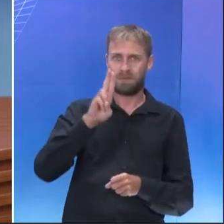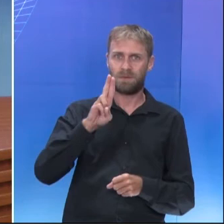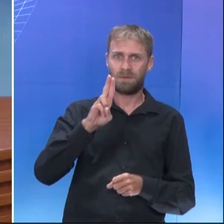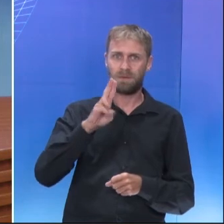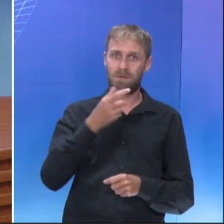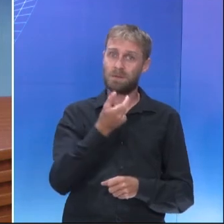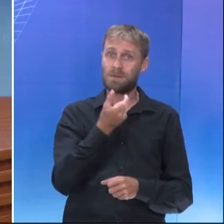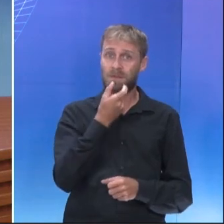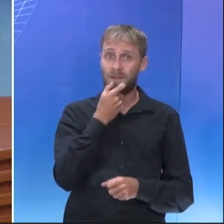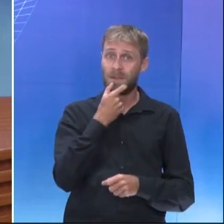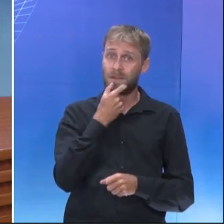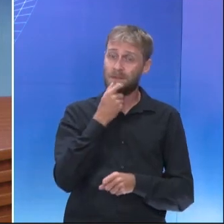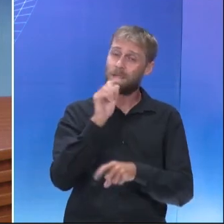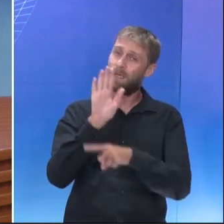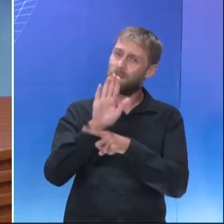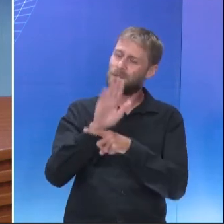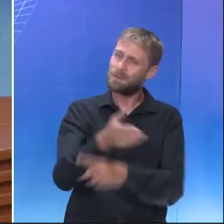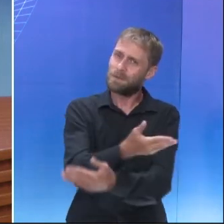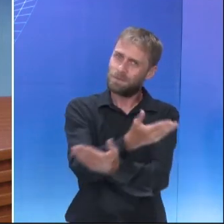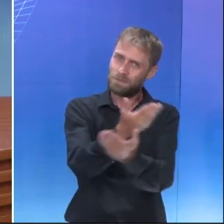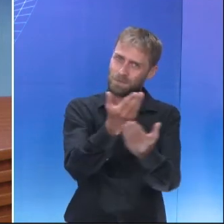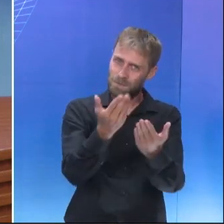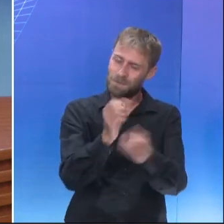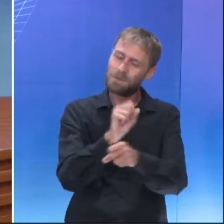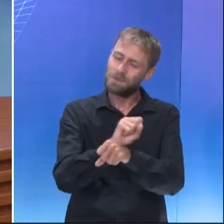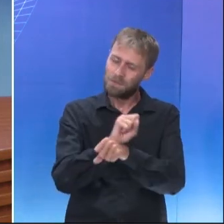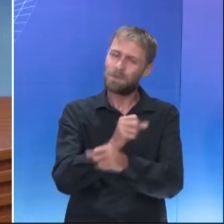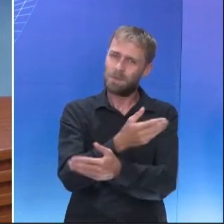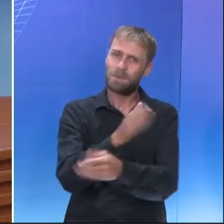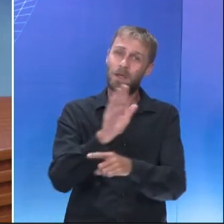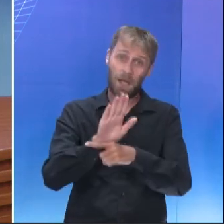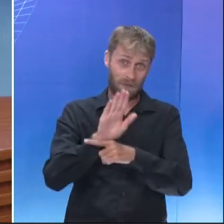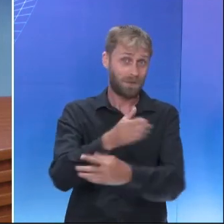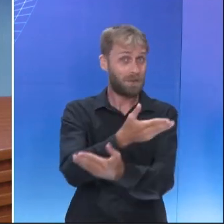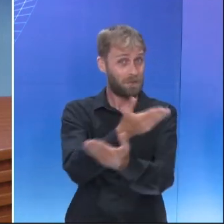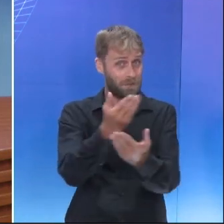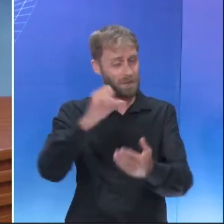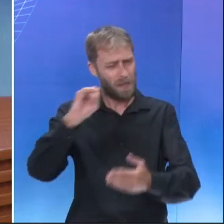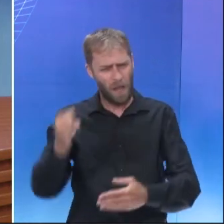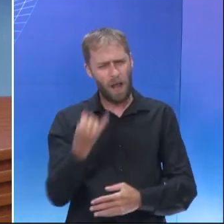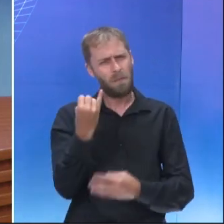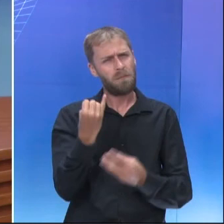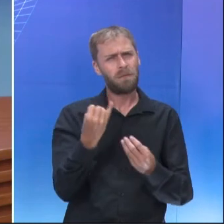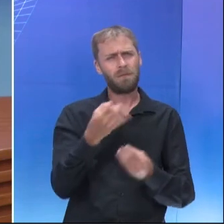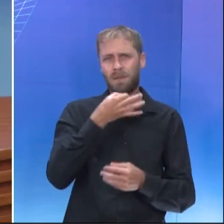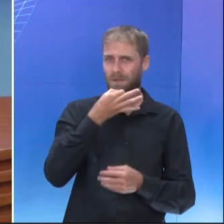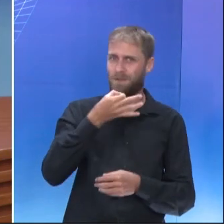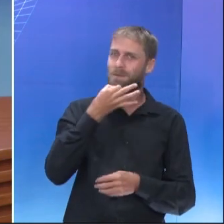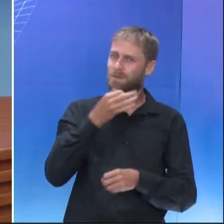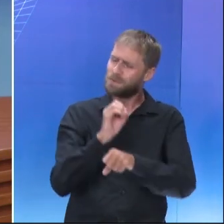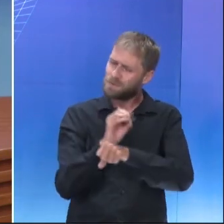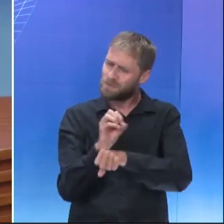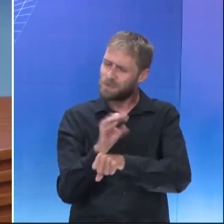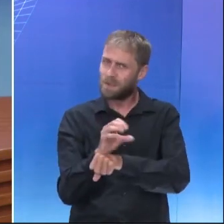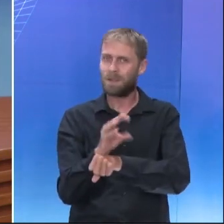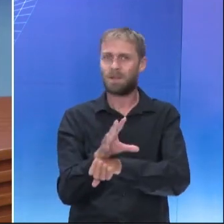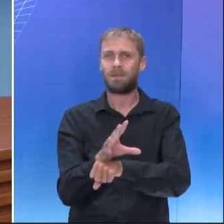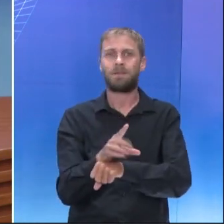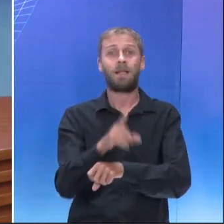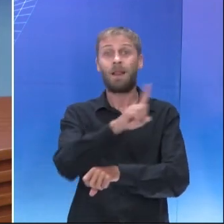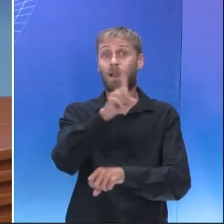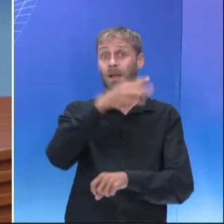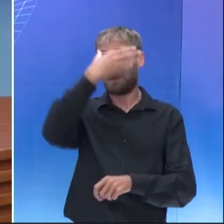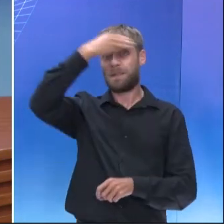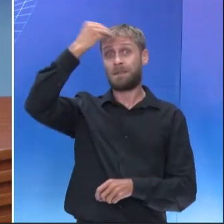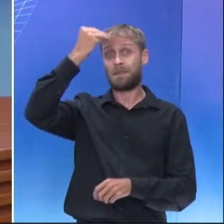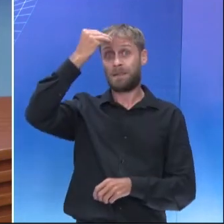em inglês. Eu espero ter ajudado e que vocês aproveitem bastante as dicas, que vocês não se